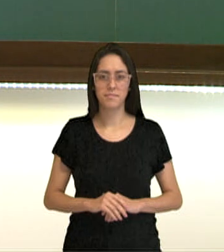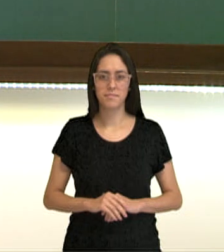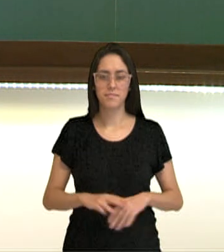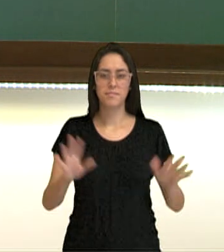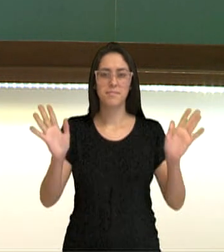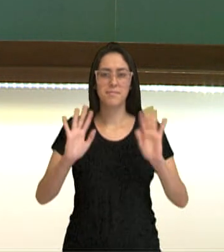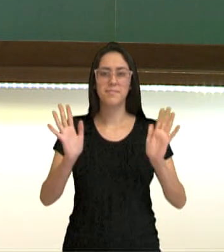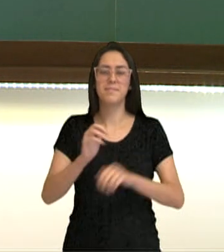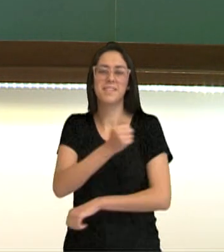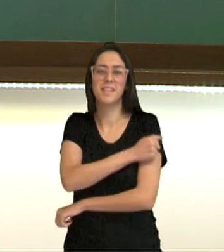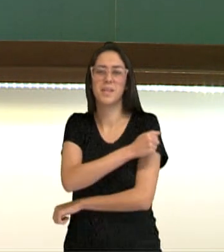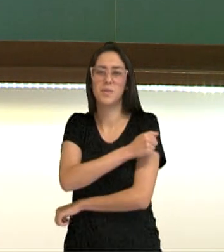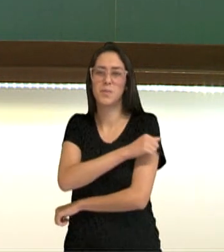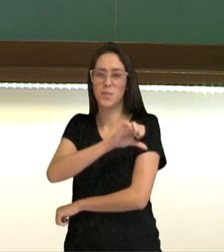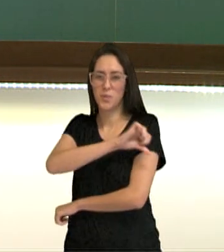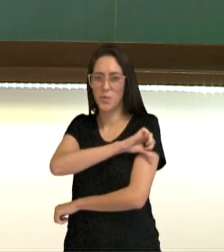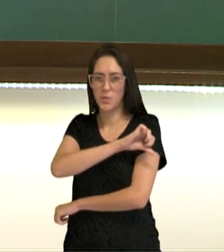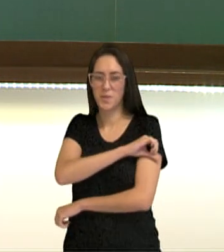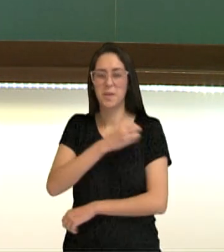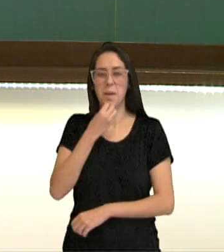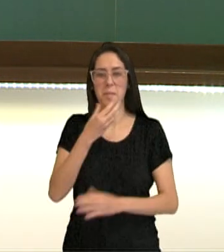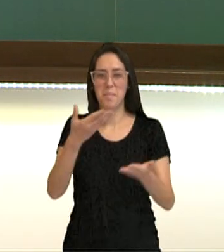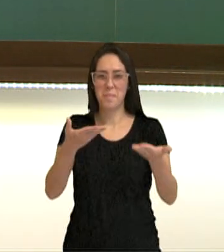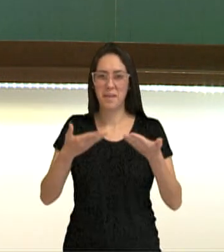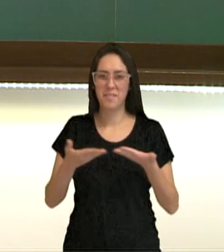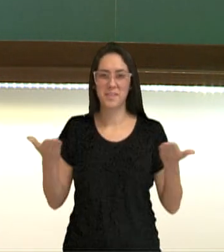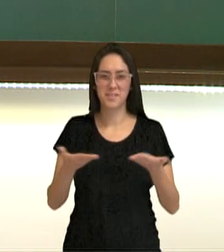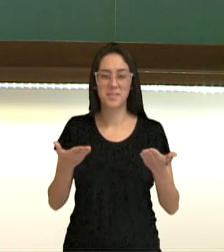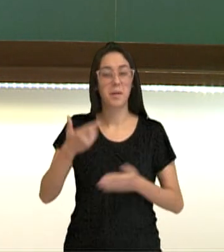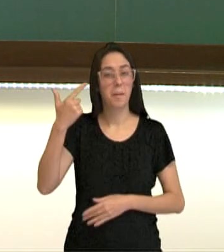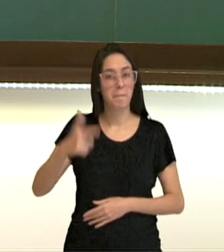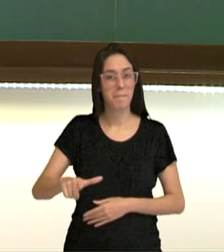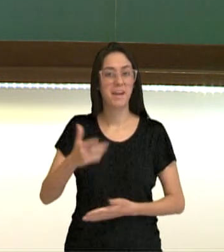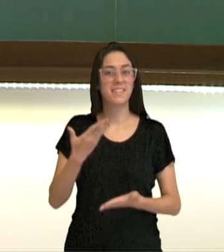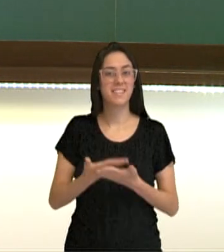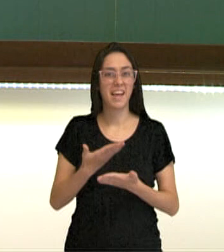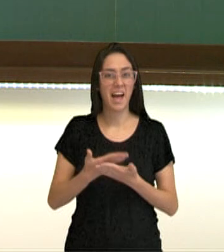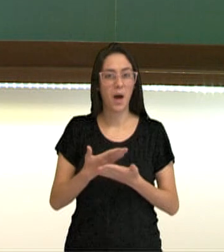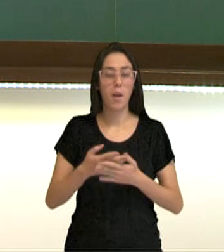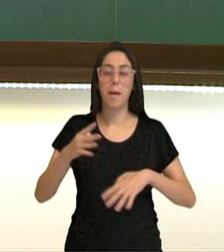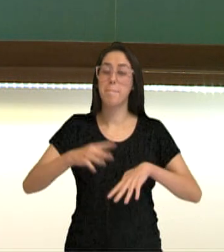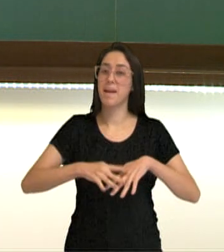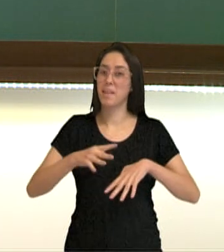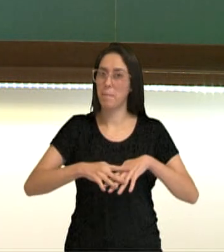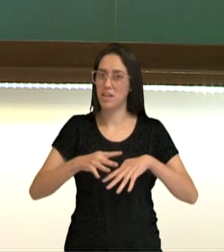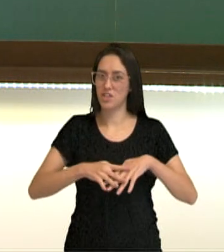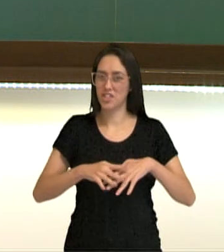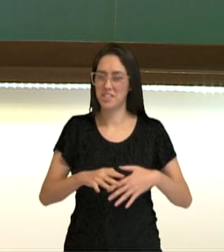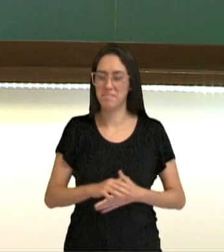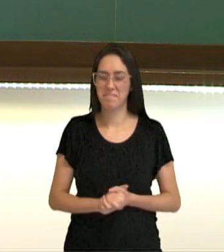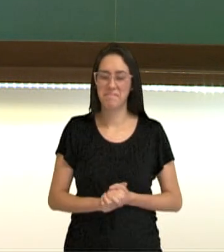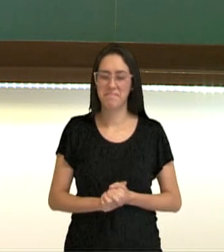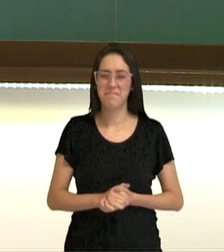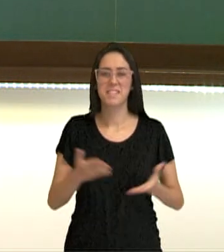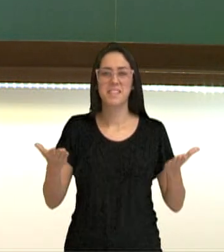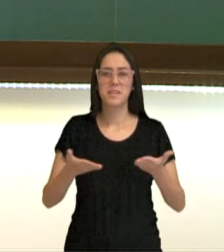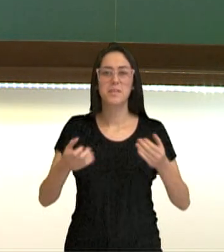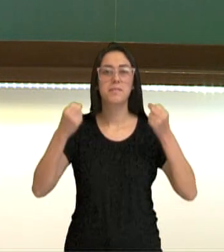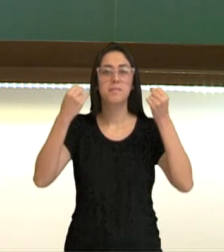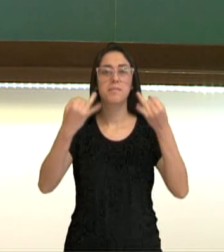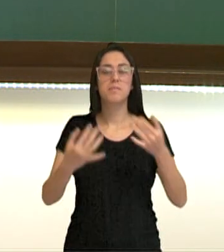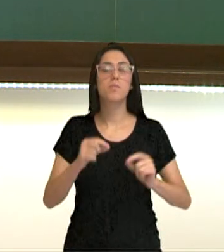Olá, estudantes do nono ano, sejam bem-vindos a mais uma aula de matemática. E hoje estaremos trabalhando